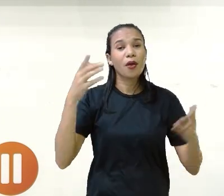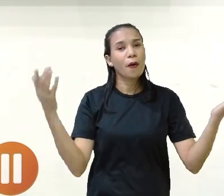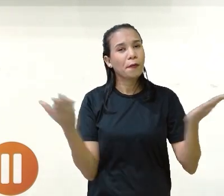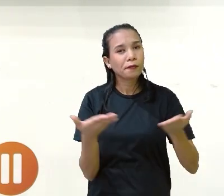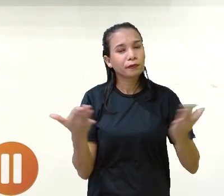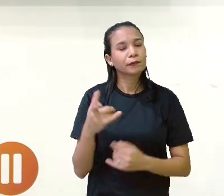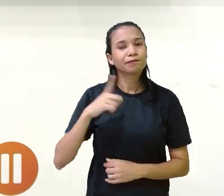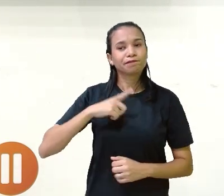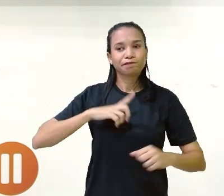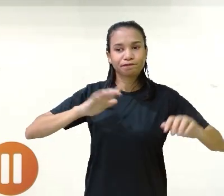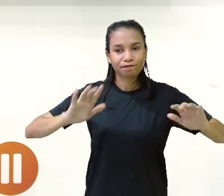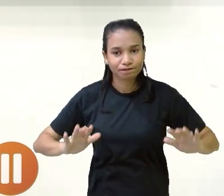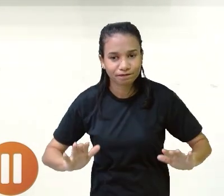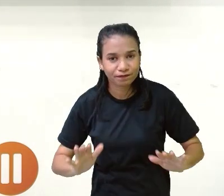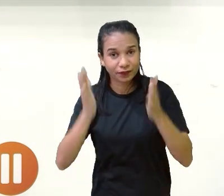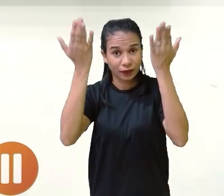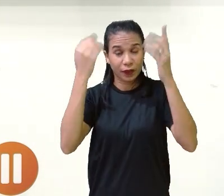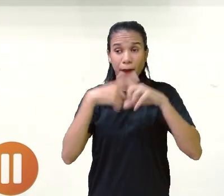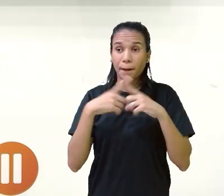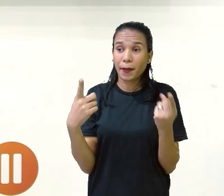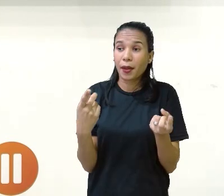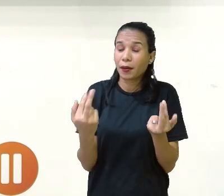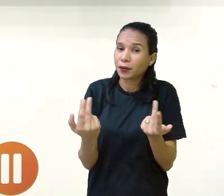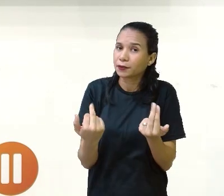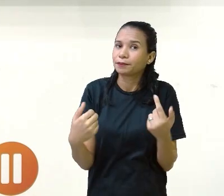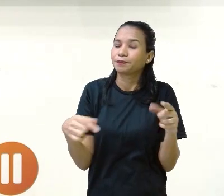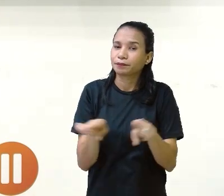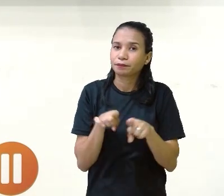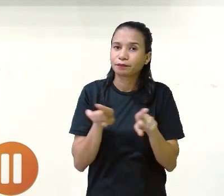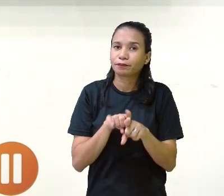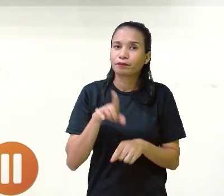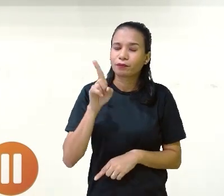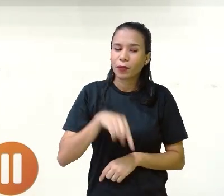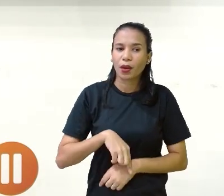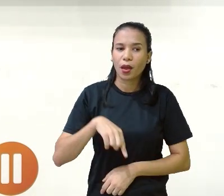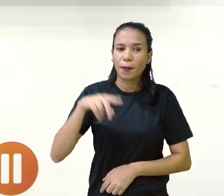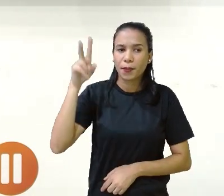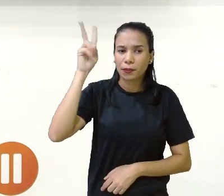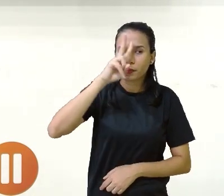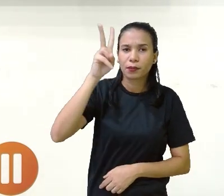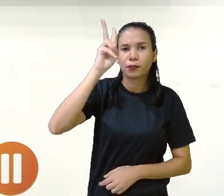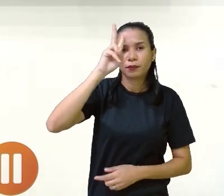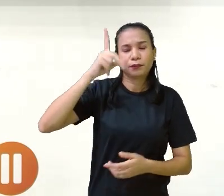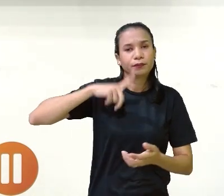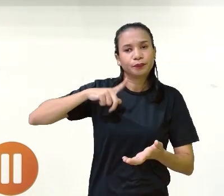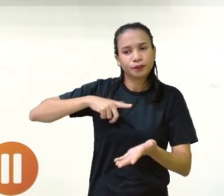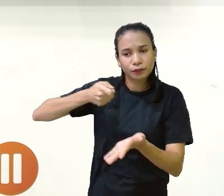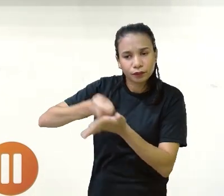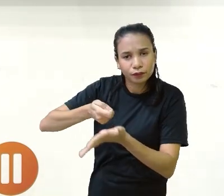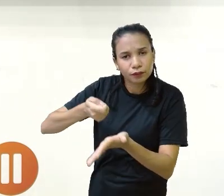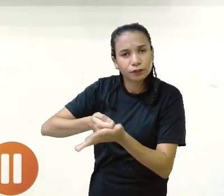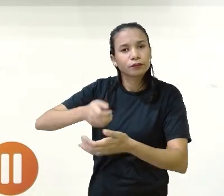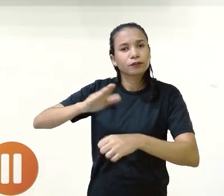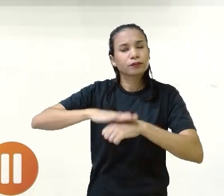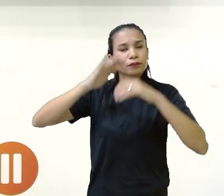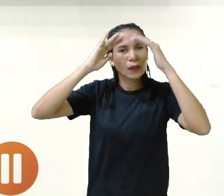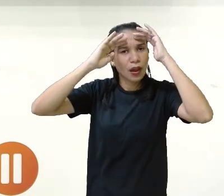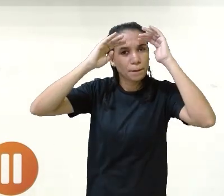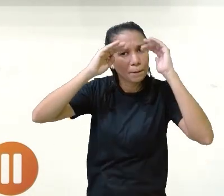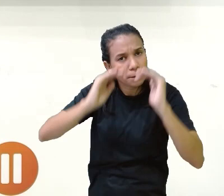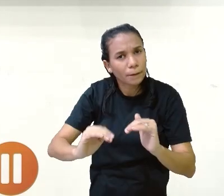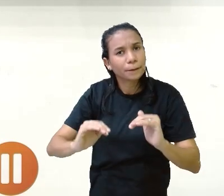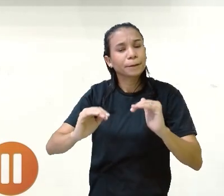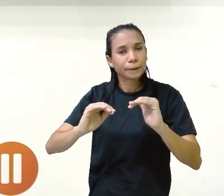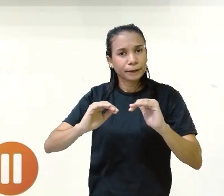ela é comemorada, mas ao mesmo tempo ela serve para exigir um pouco mais de respeito